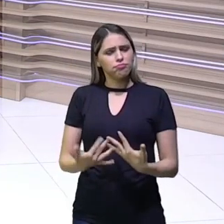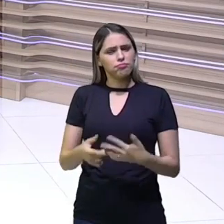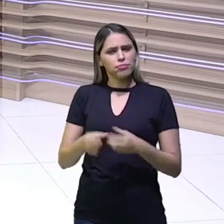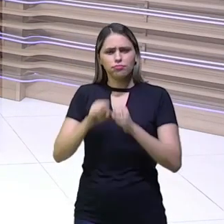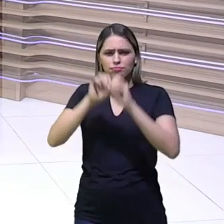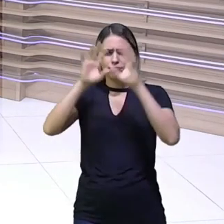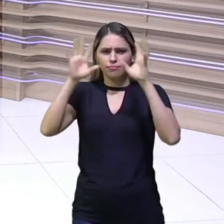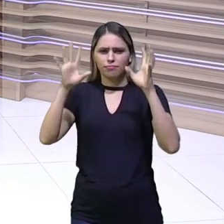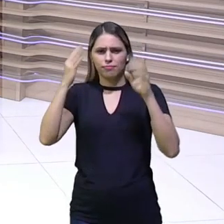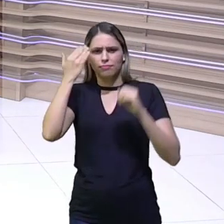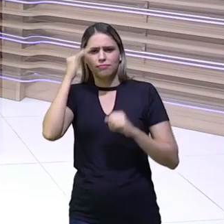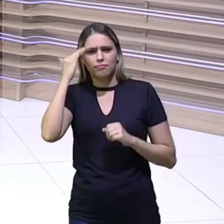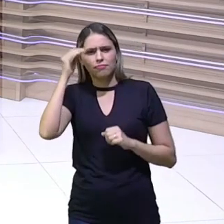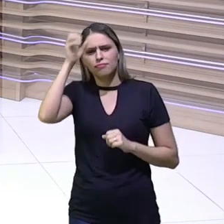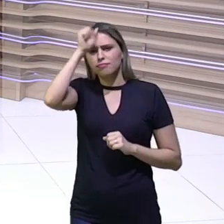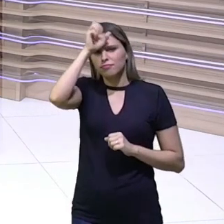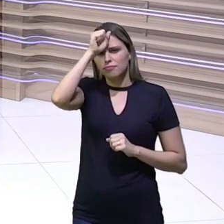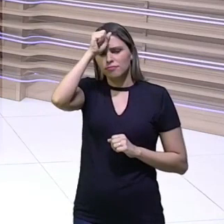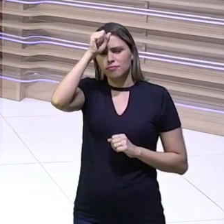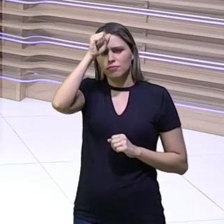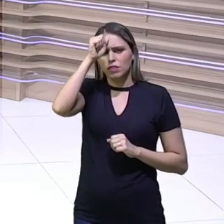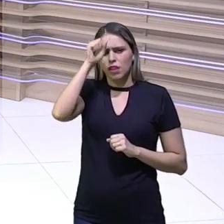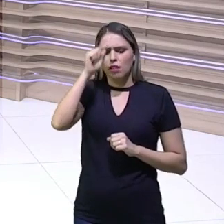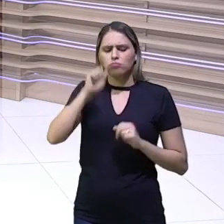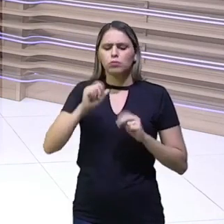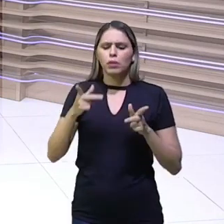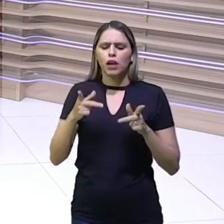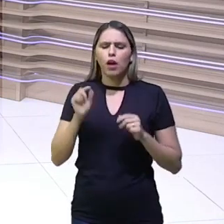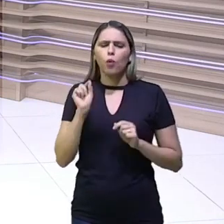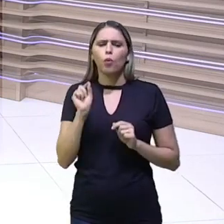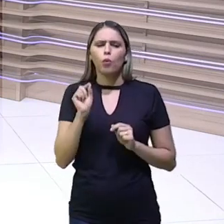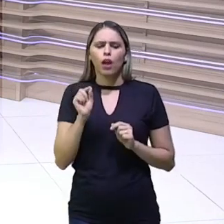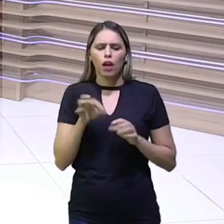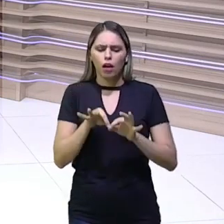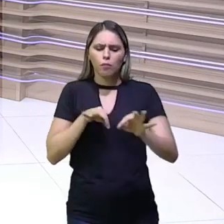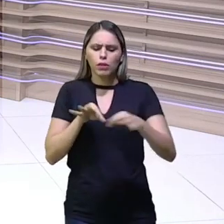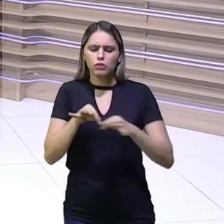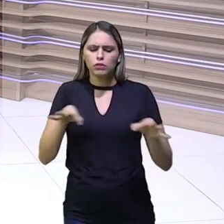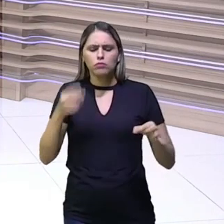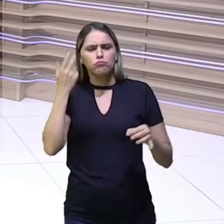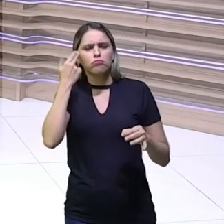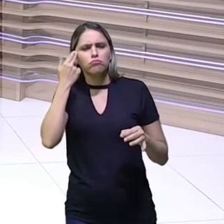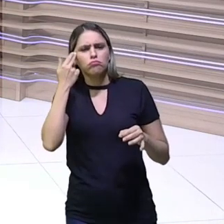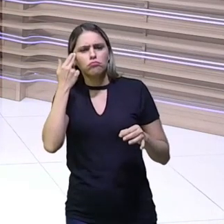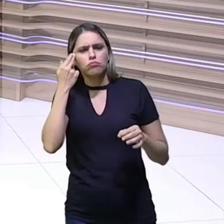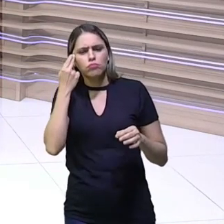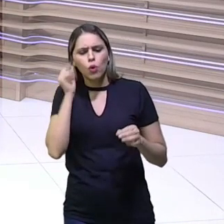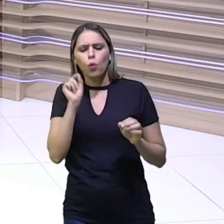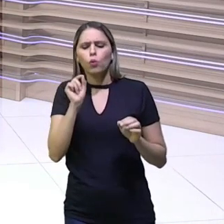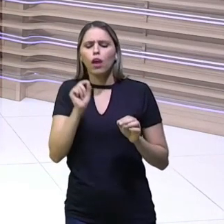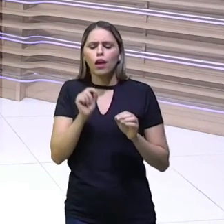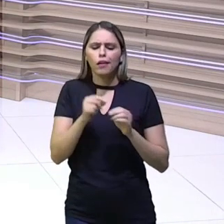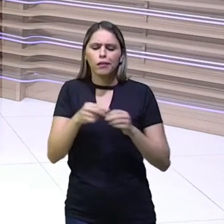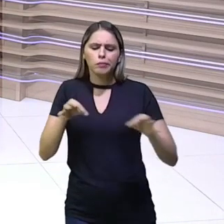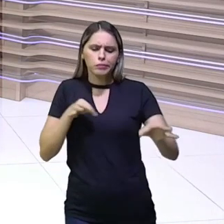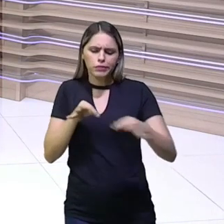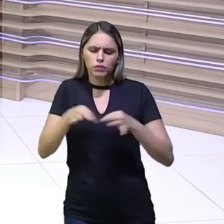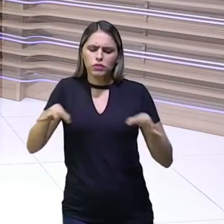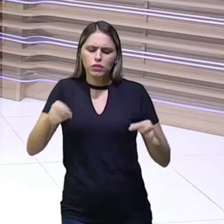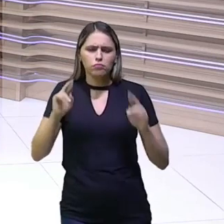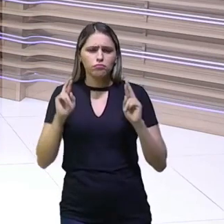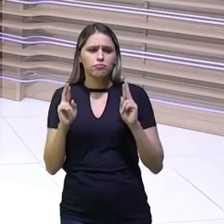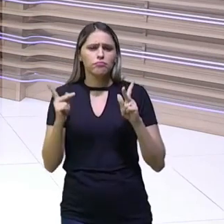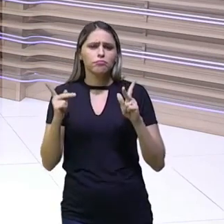para vocês o que é medida convencional, o que é medida não convencional, como eu conto